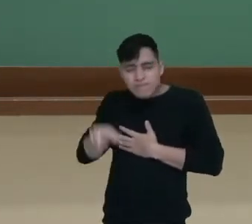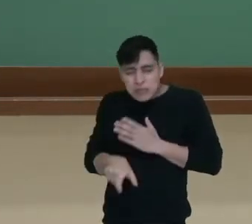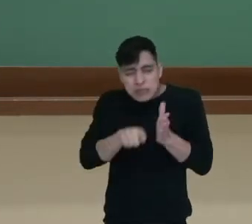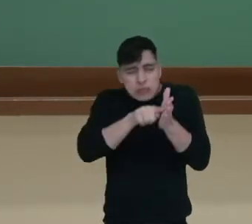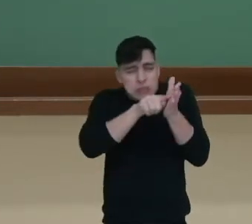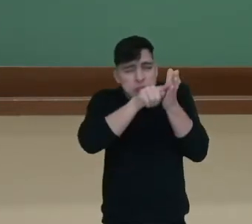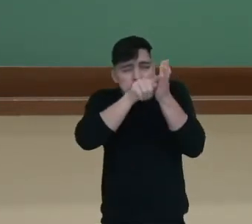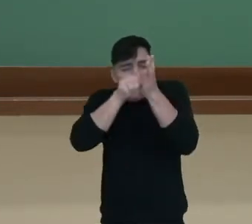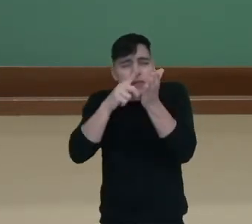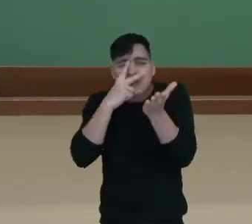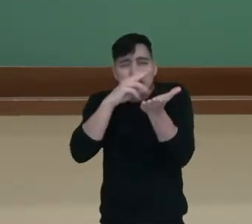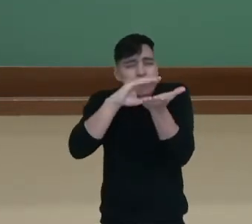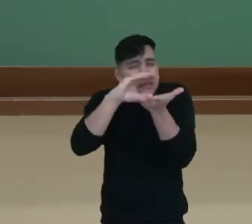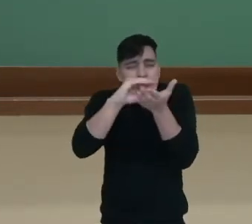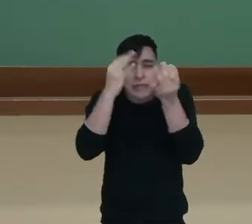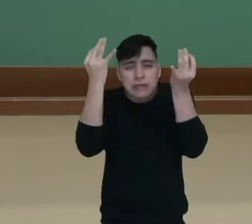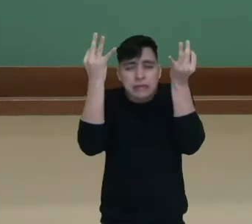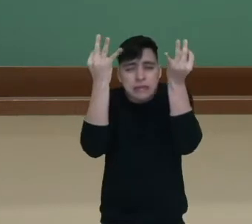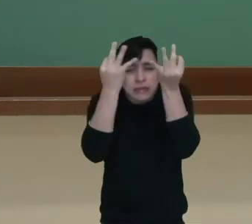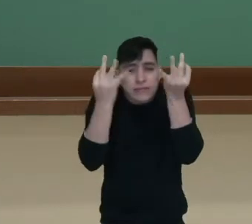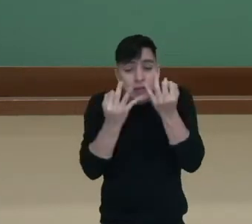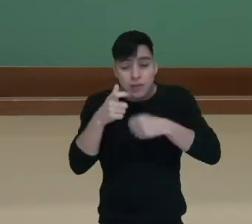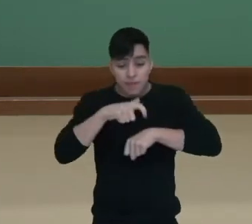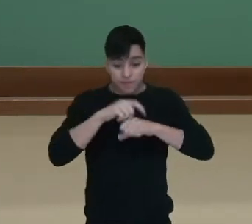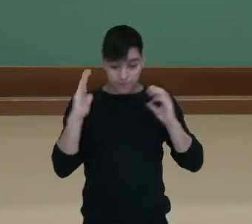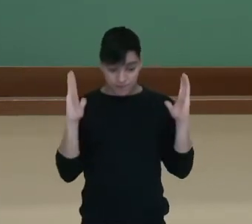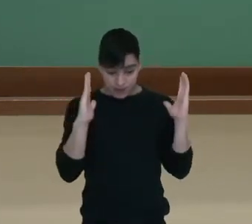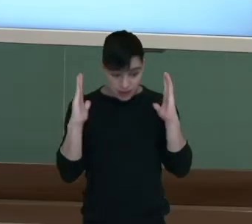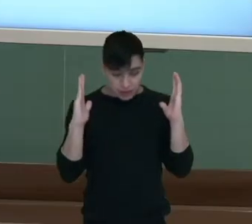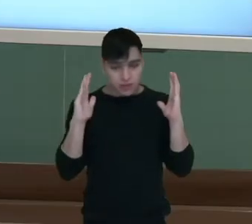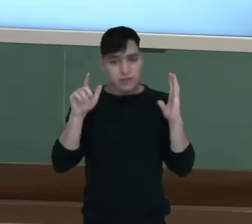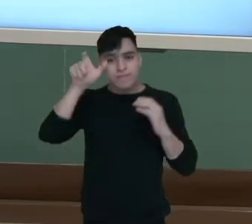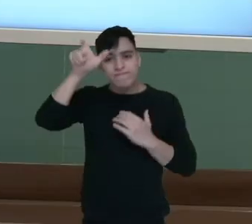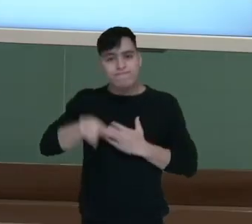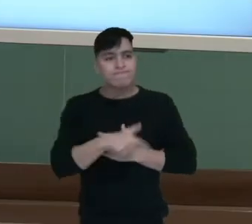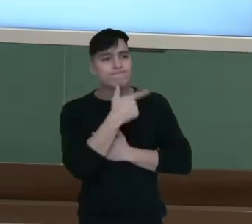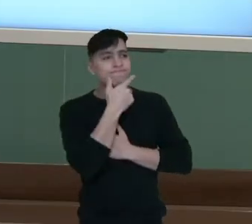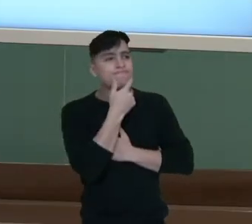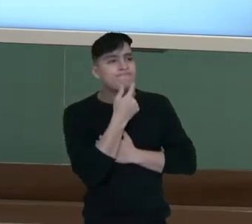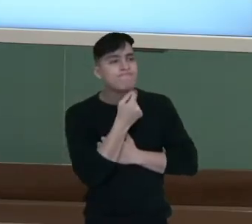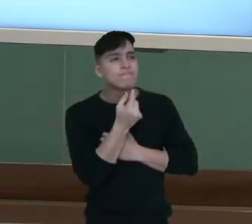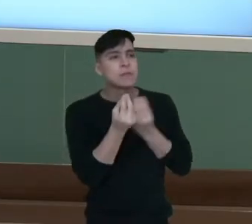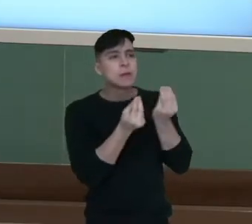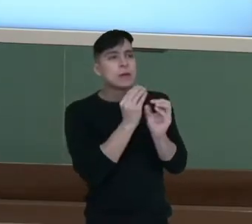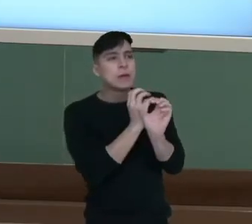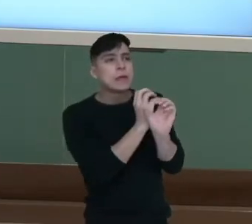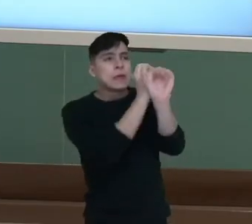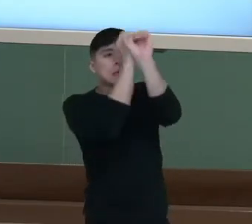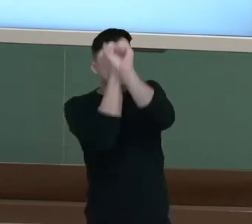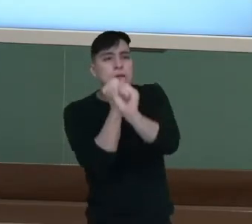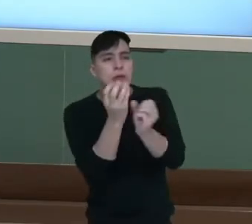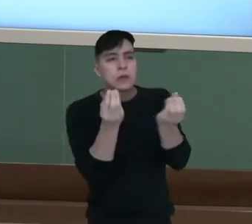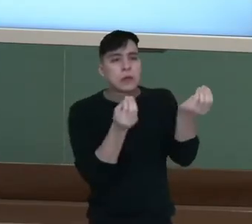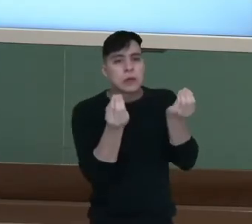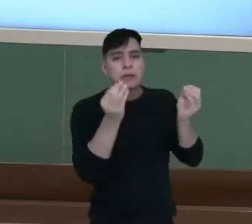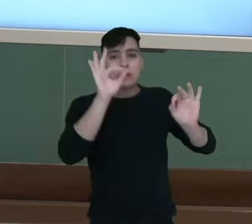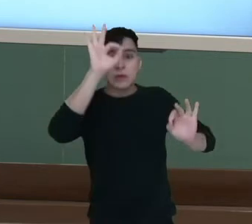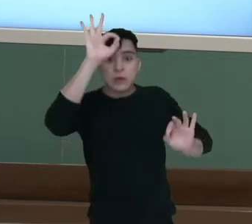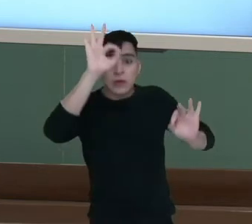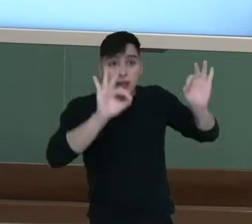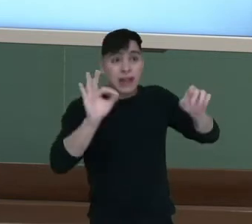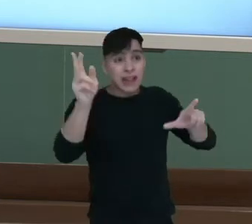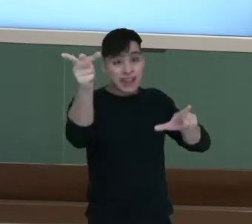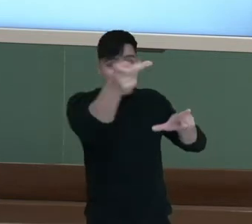uma maneira nunca vista para a sua época. Só que ele precisava de um arquiteto, uma pessoa que desenhasse de uma maneira